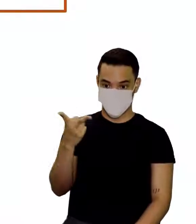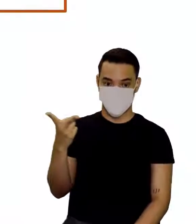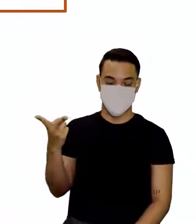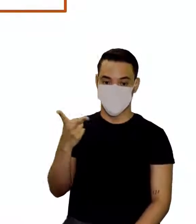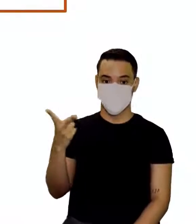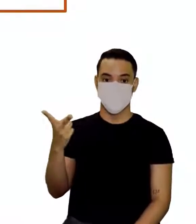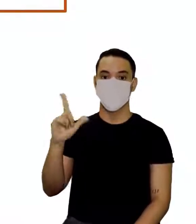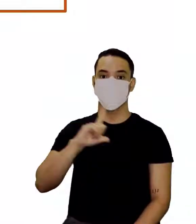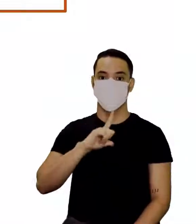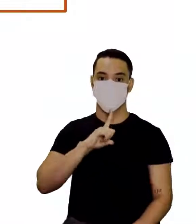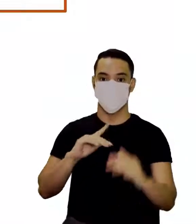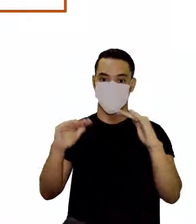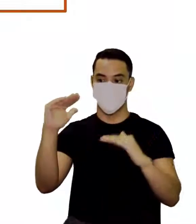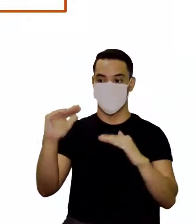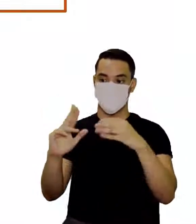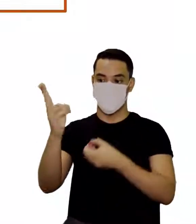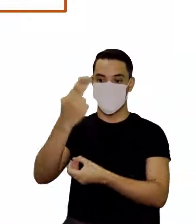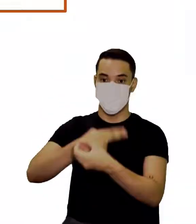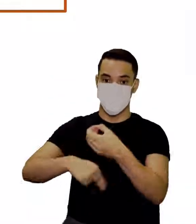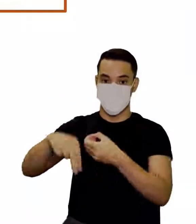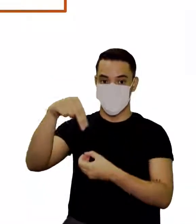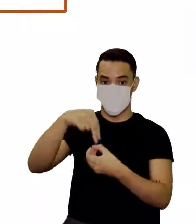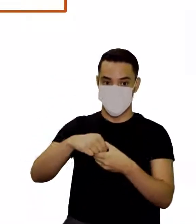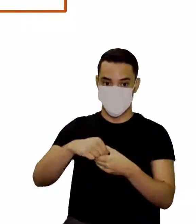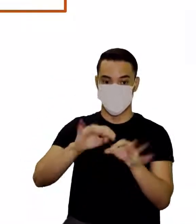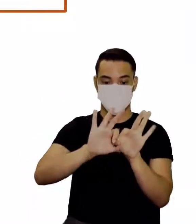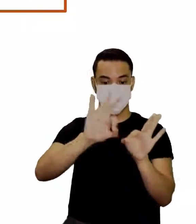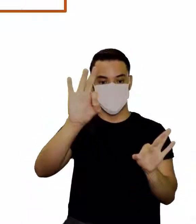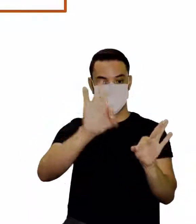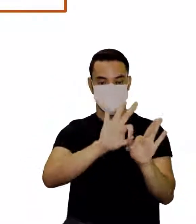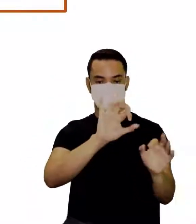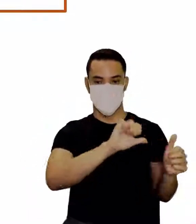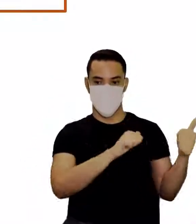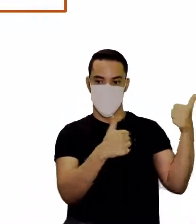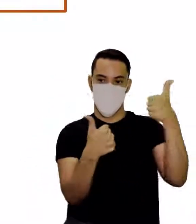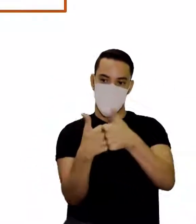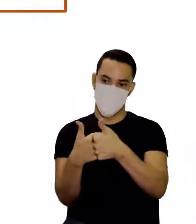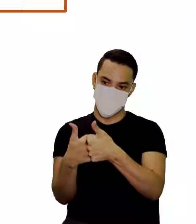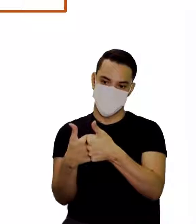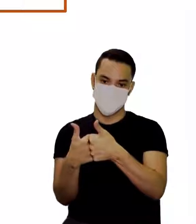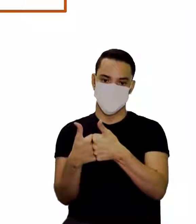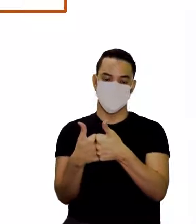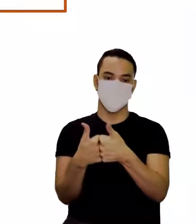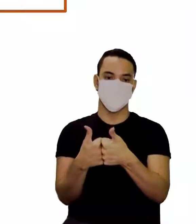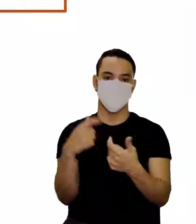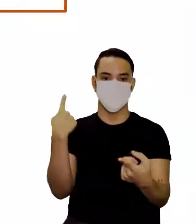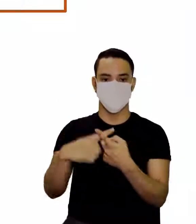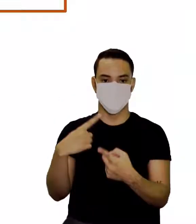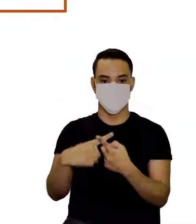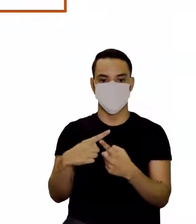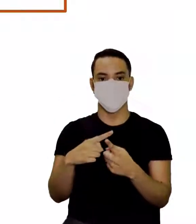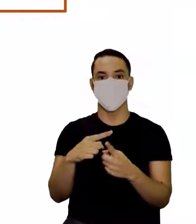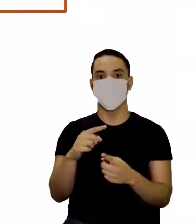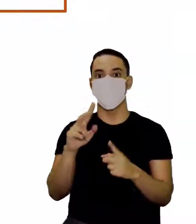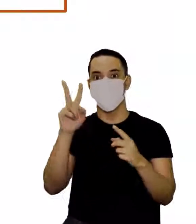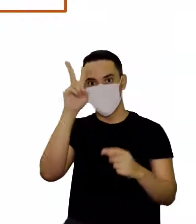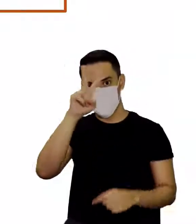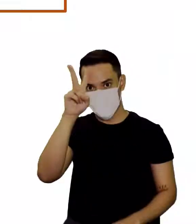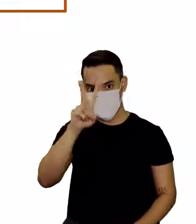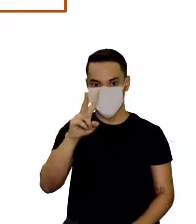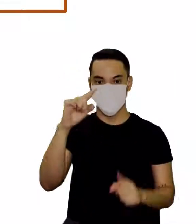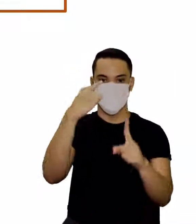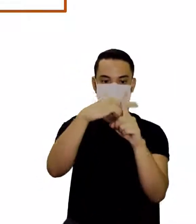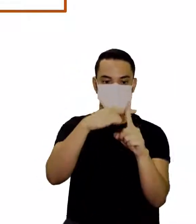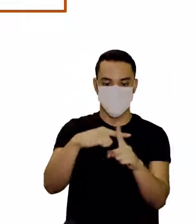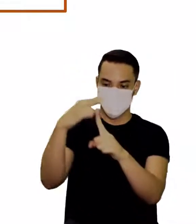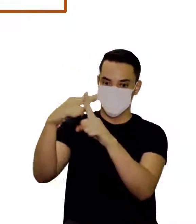estão neutralizados, aproximou a barrinha, sinais opostos se atraem, sinais iguais se repelem. O que, que acontece